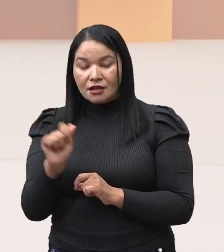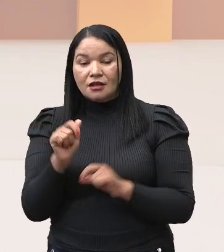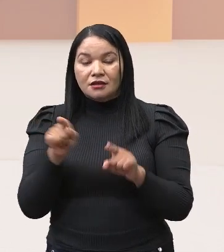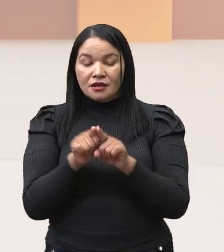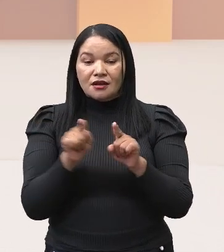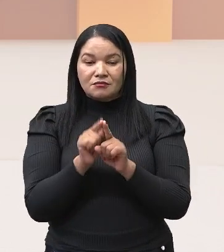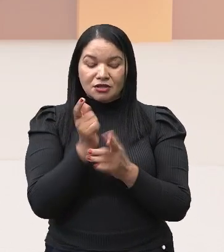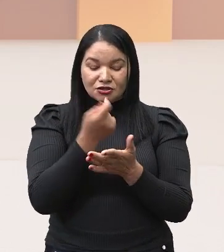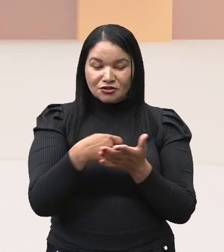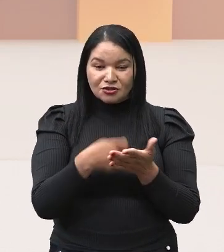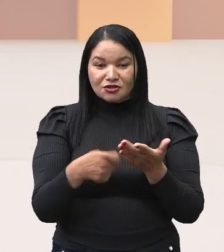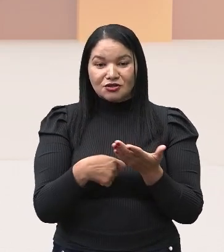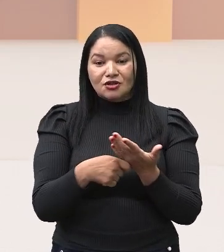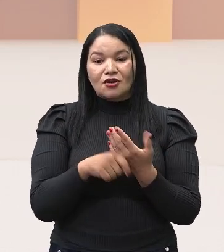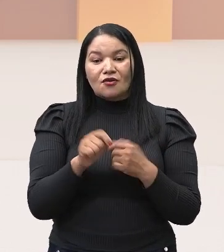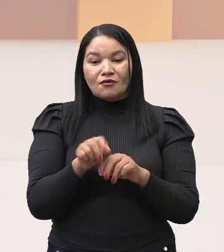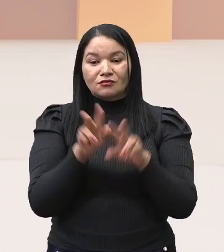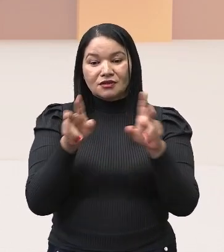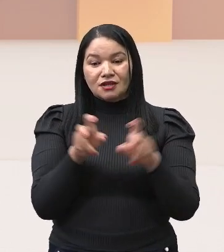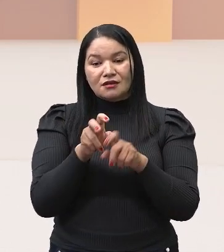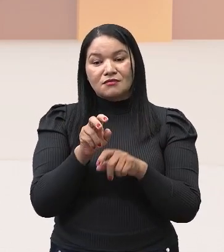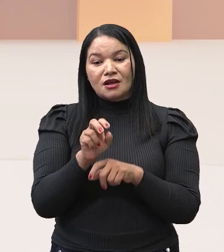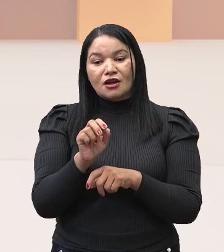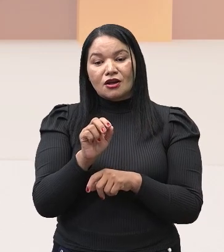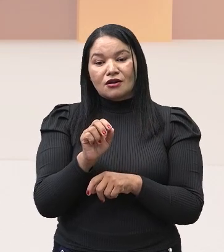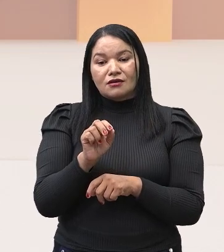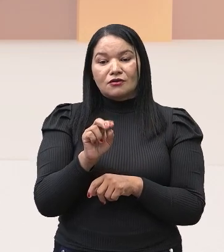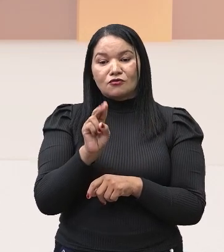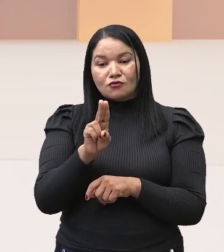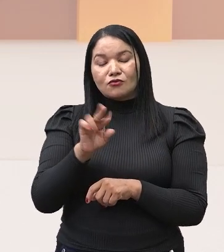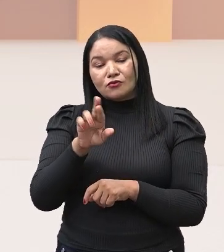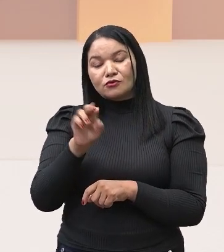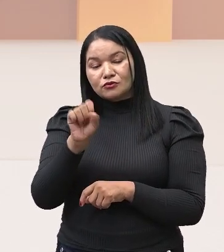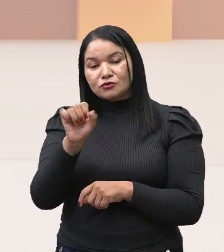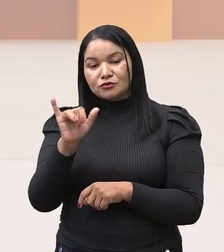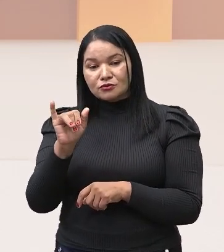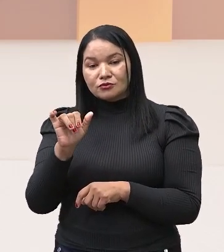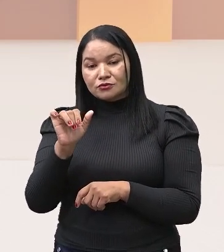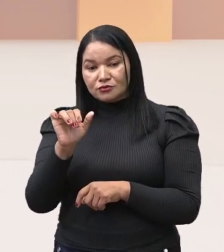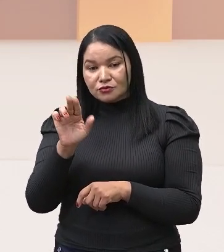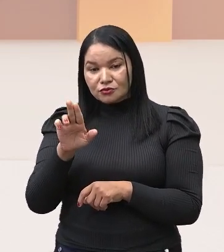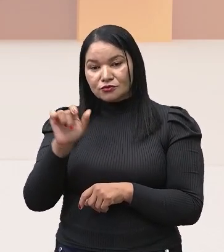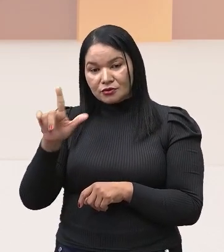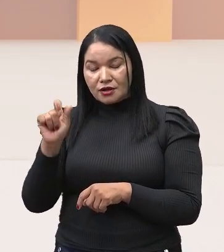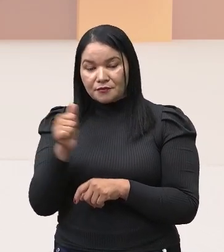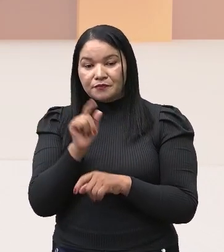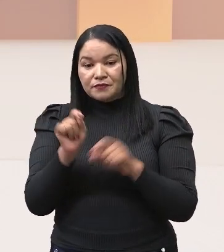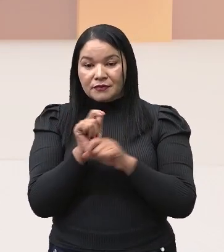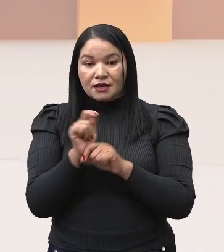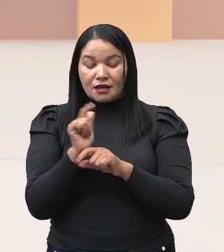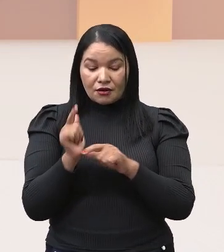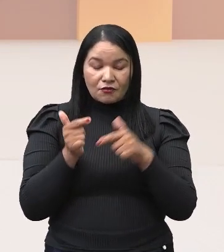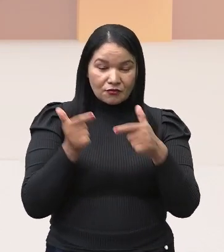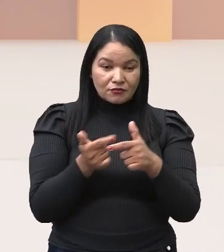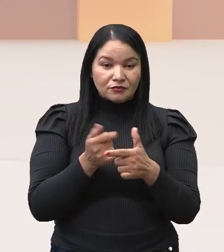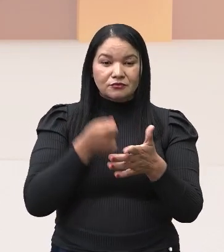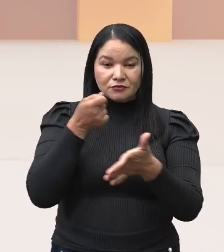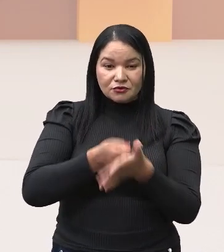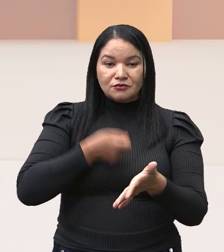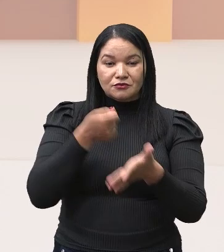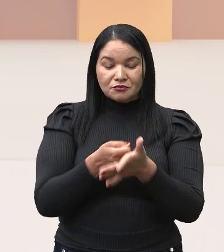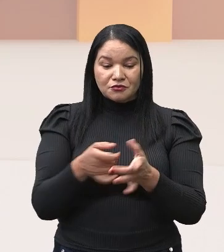exemplo, Úrsula, né, que é considerada a primeira obra que luta abolicionista